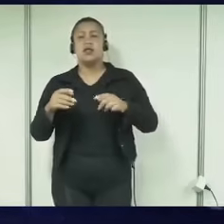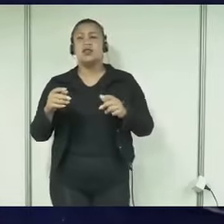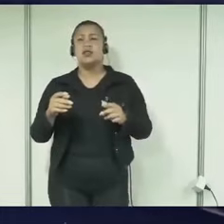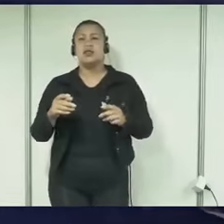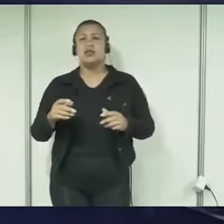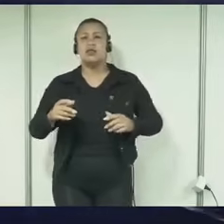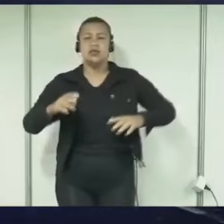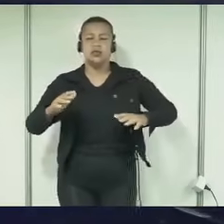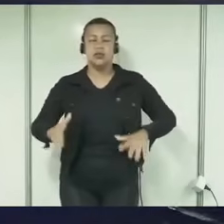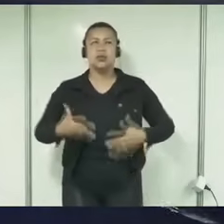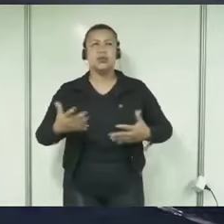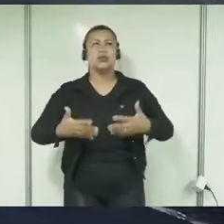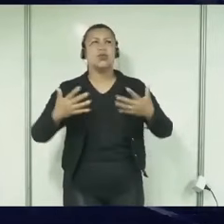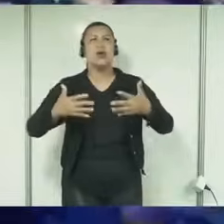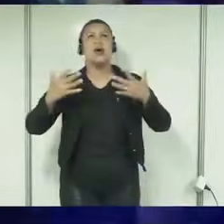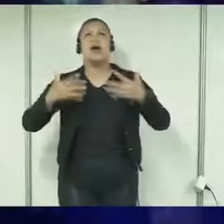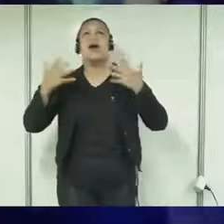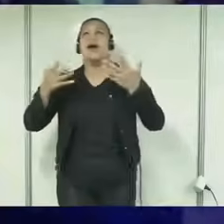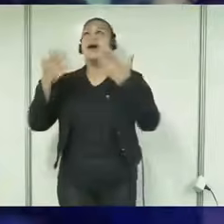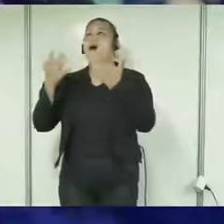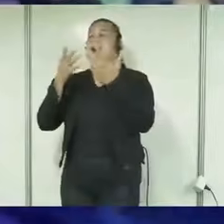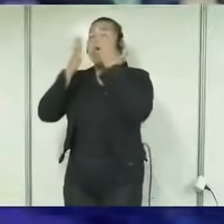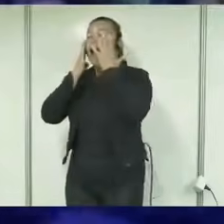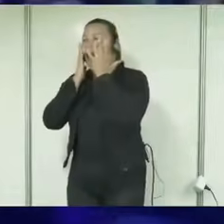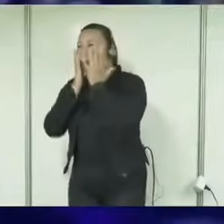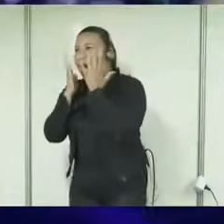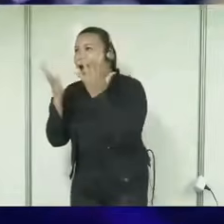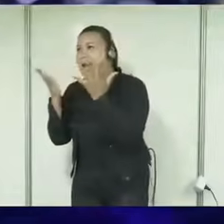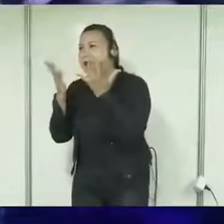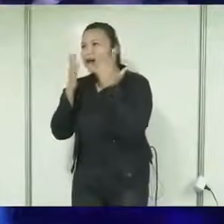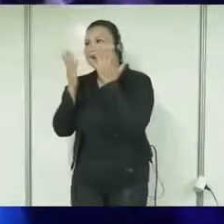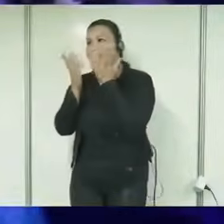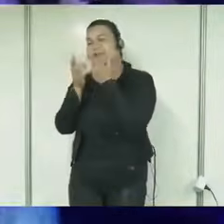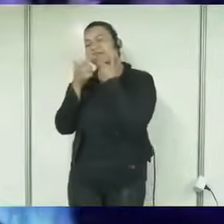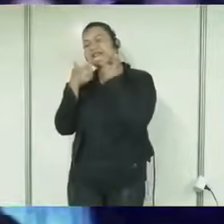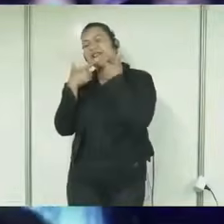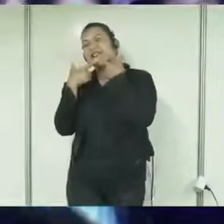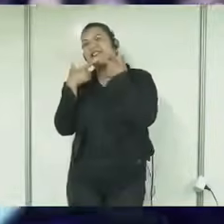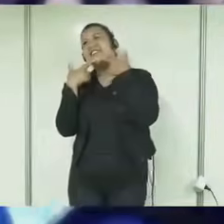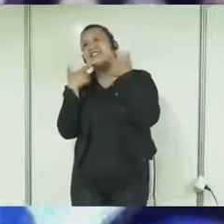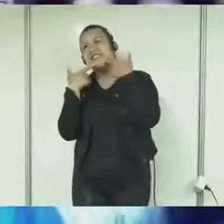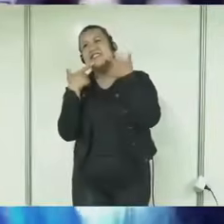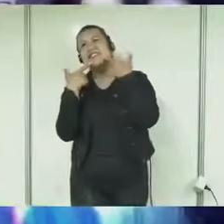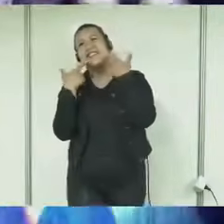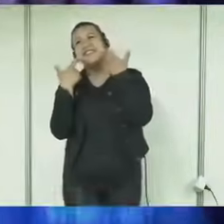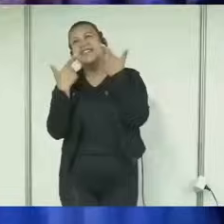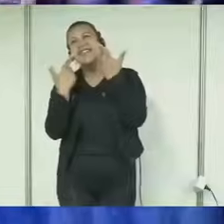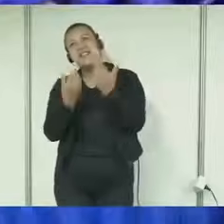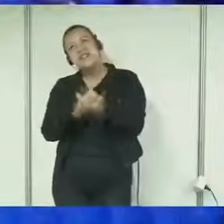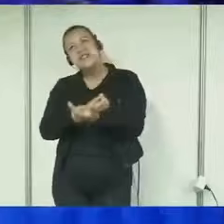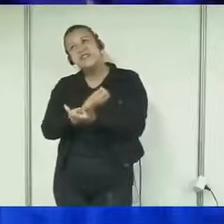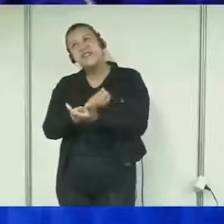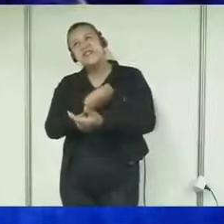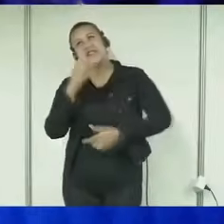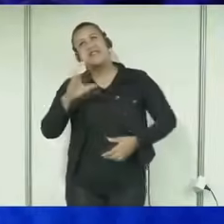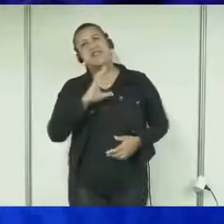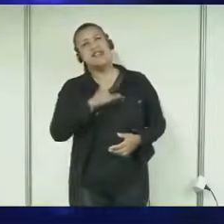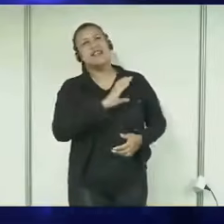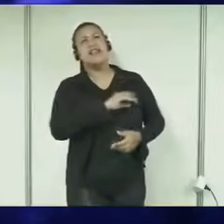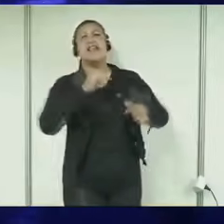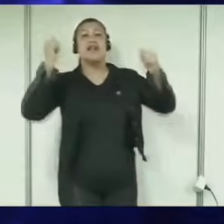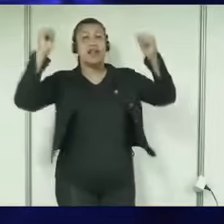olhar. Quando vê, começa a sorrir. Vivendo o amor. Mãos pra cima, as duas